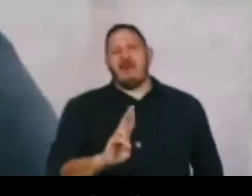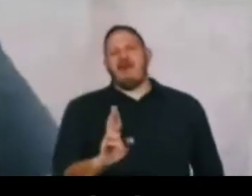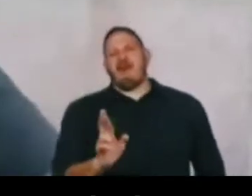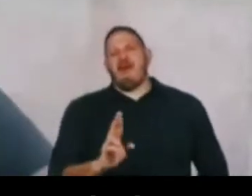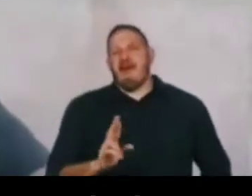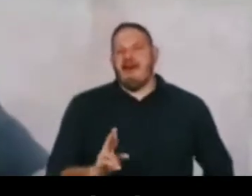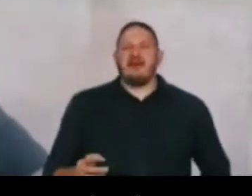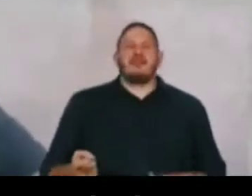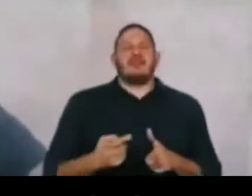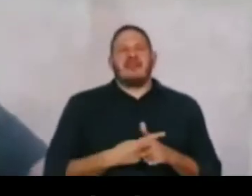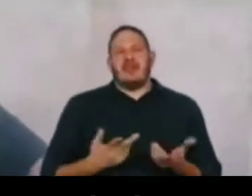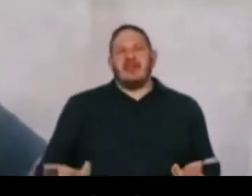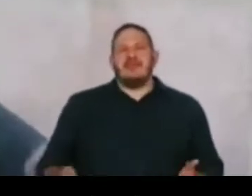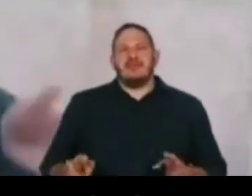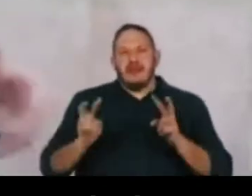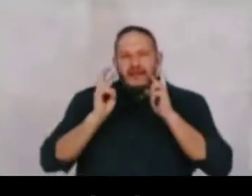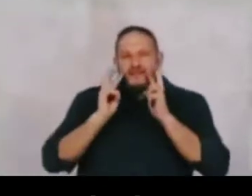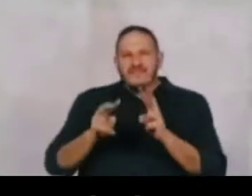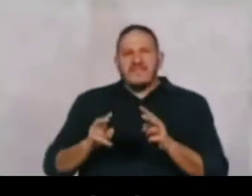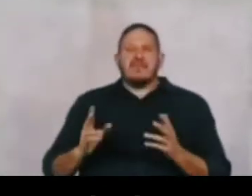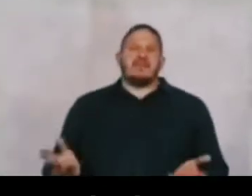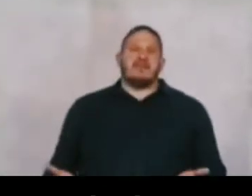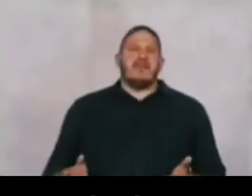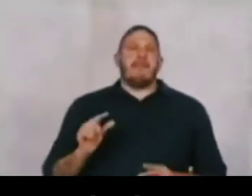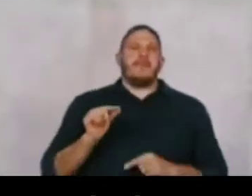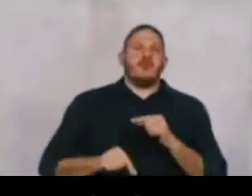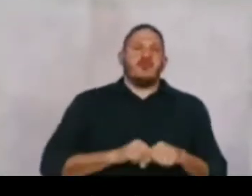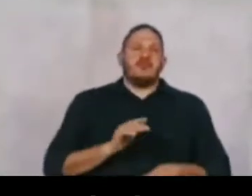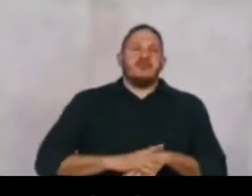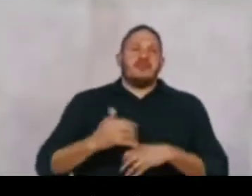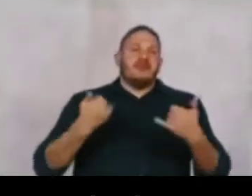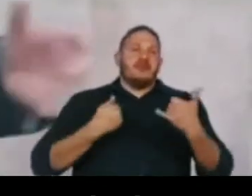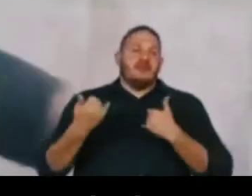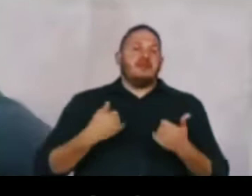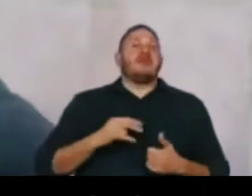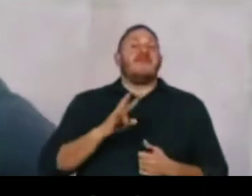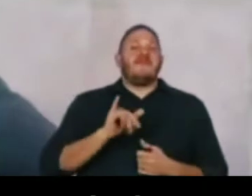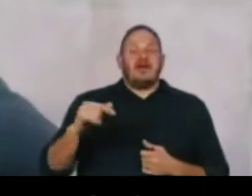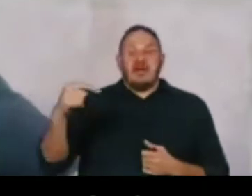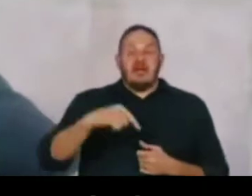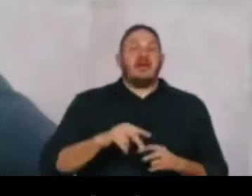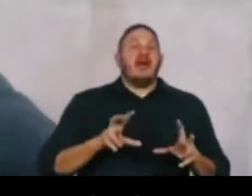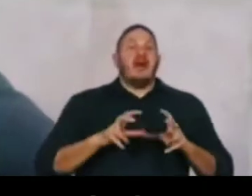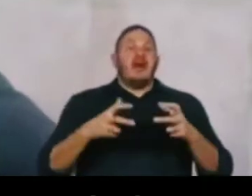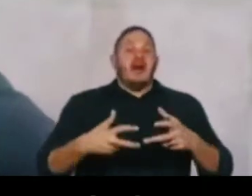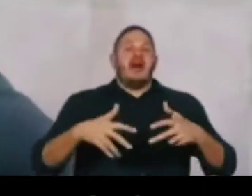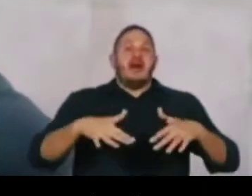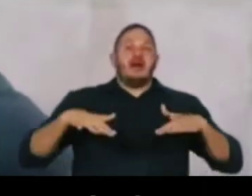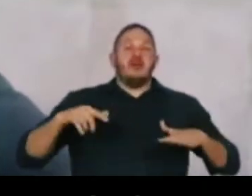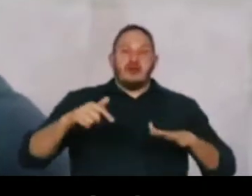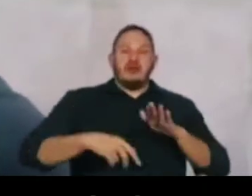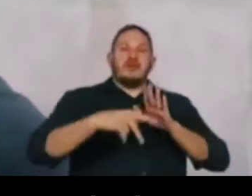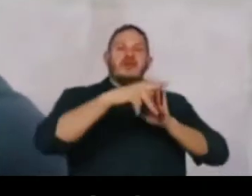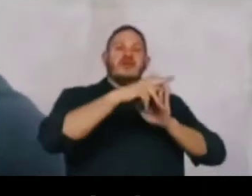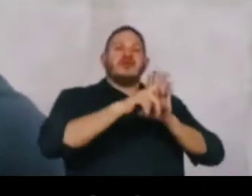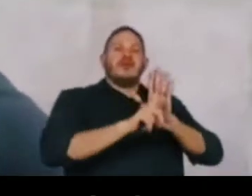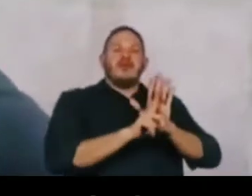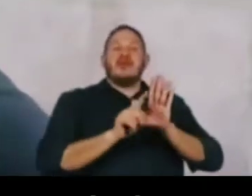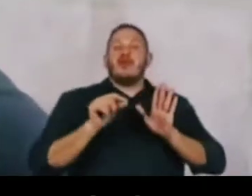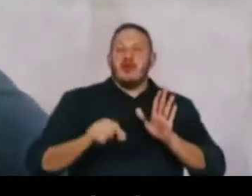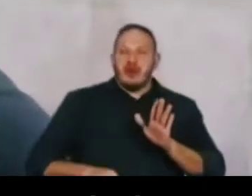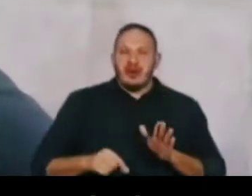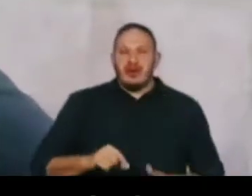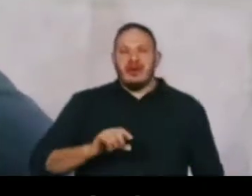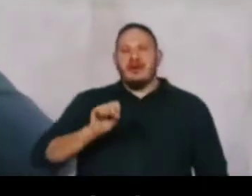A gente vem, tem ouvido aqui, presidente, uma informação de que virá para a Câmara Municipal um projeto de lei com